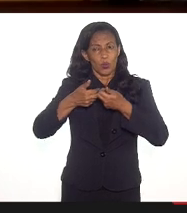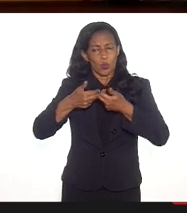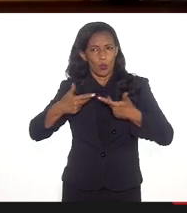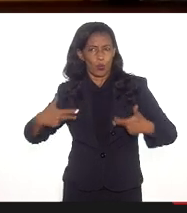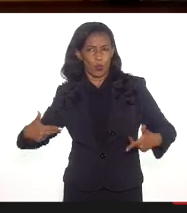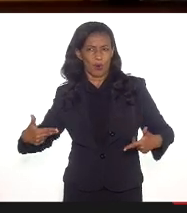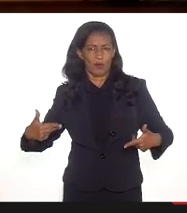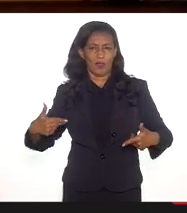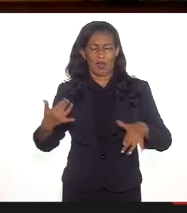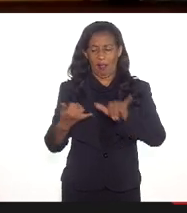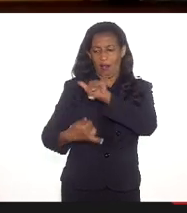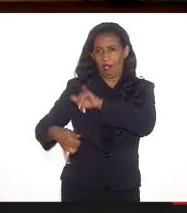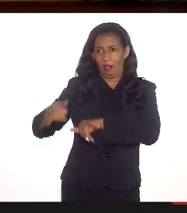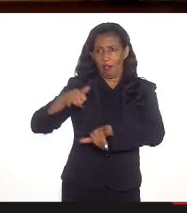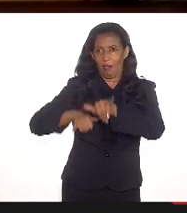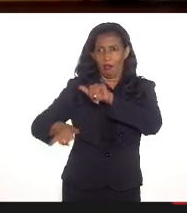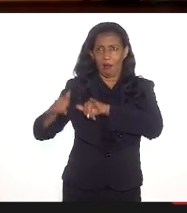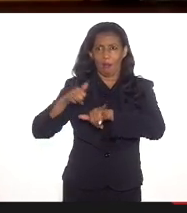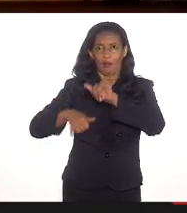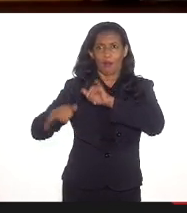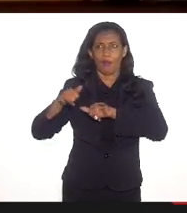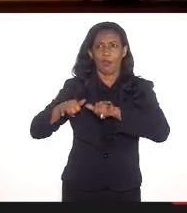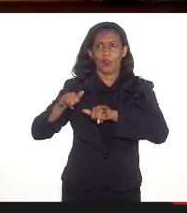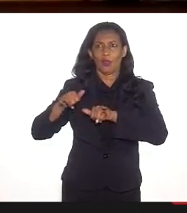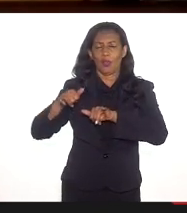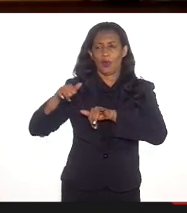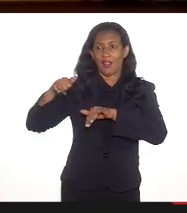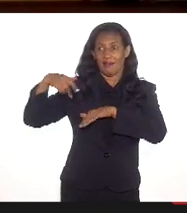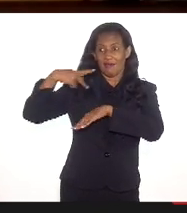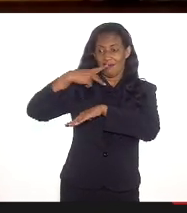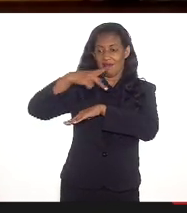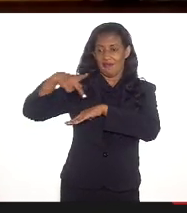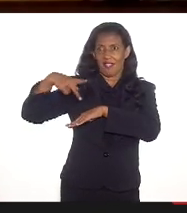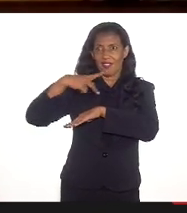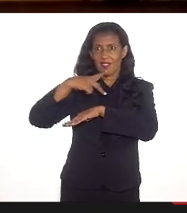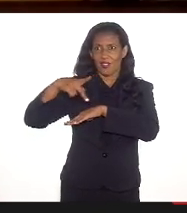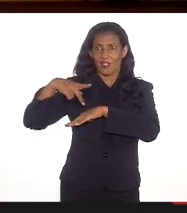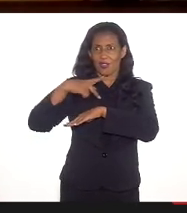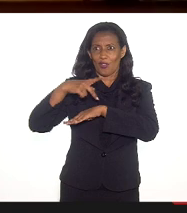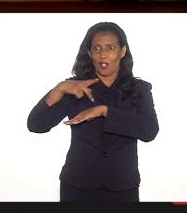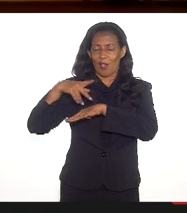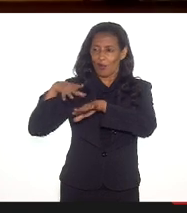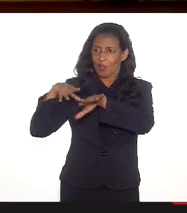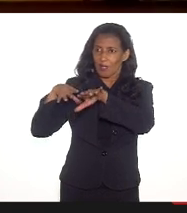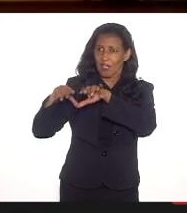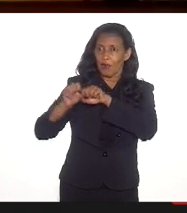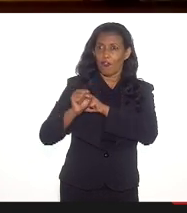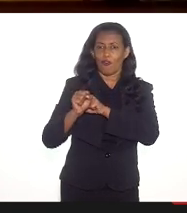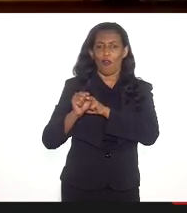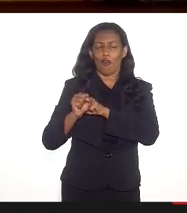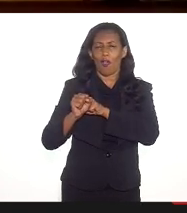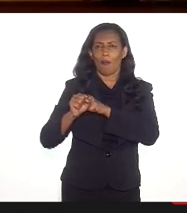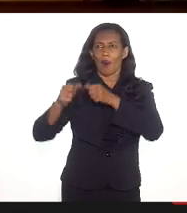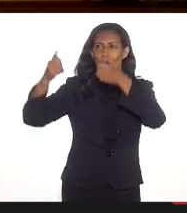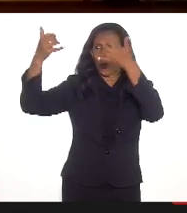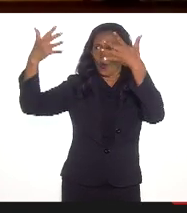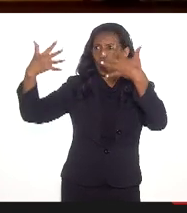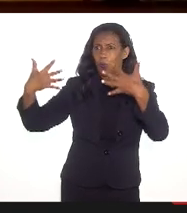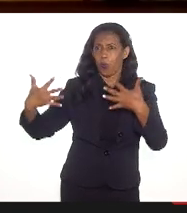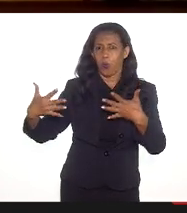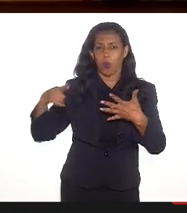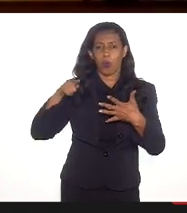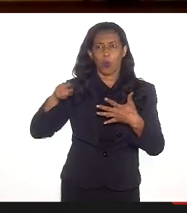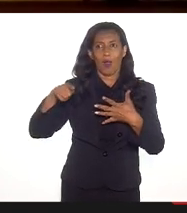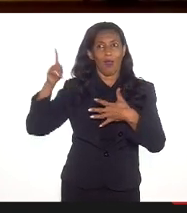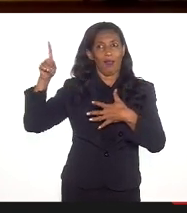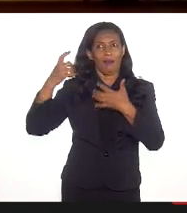do Laboratório Nacional de Ciência da Computação, que fica ao lado da FAETERD, que forma grande parte dos quadros do parque tecnológico que você